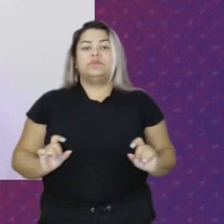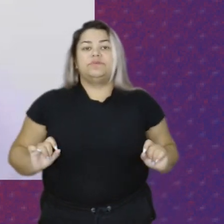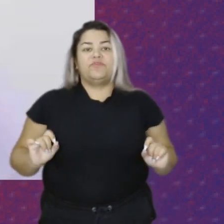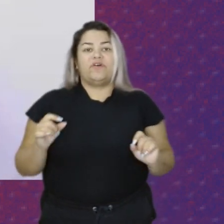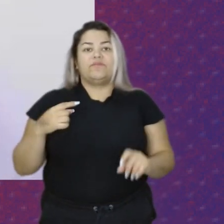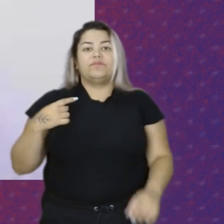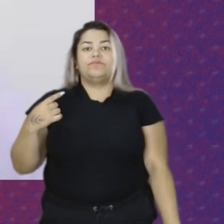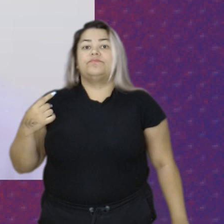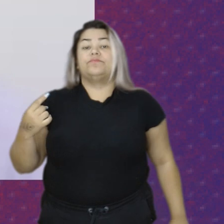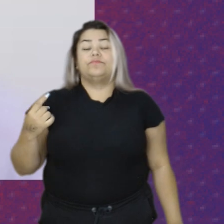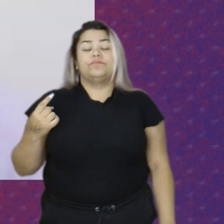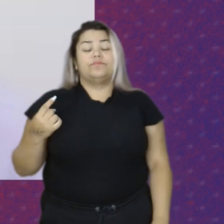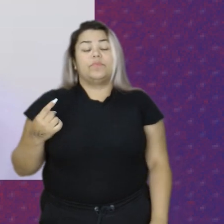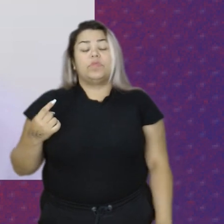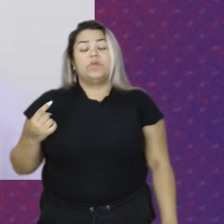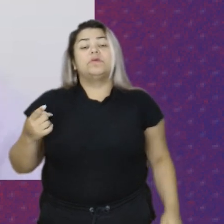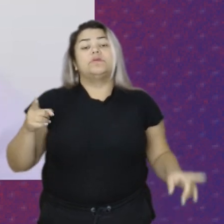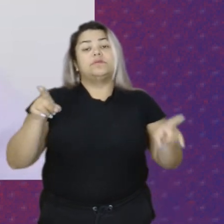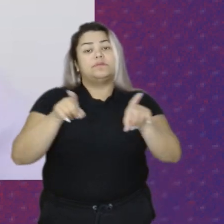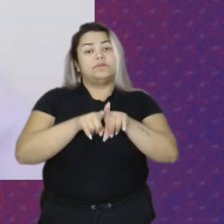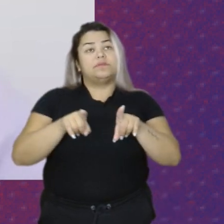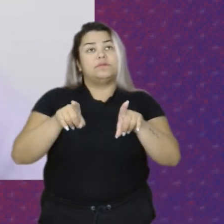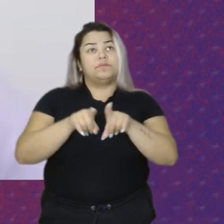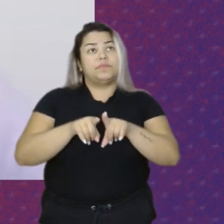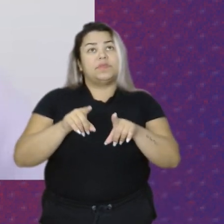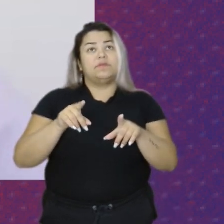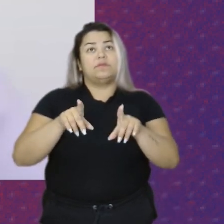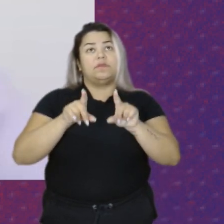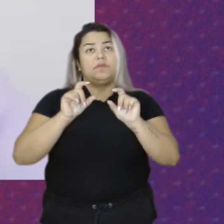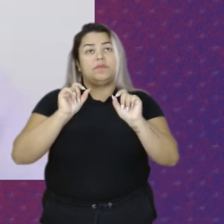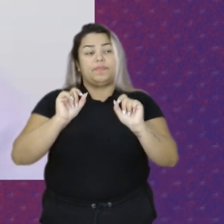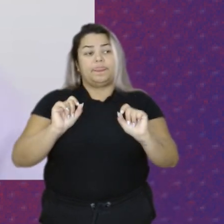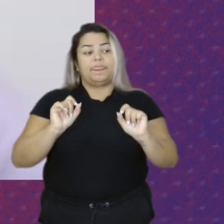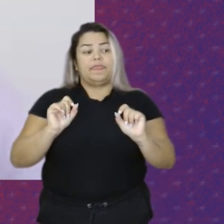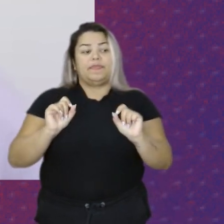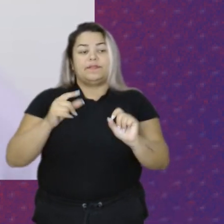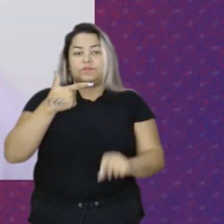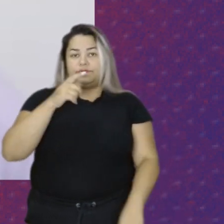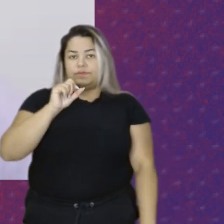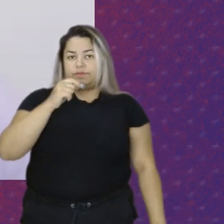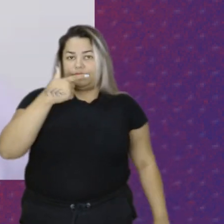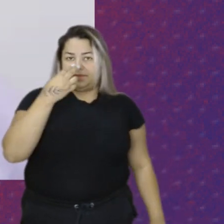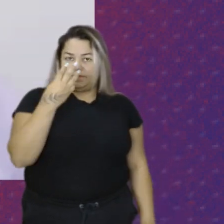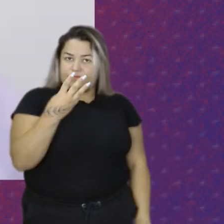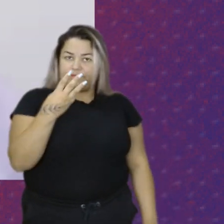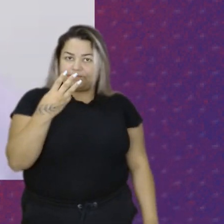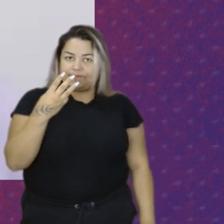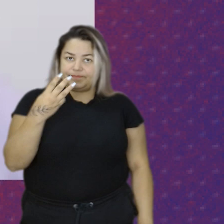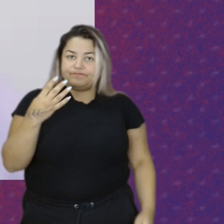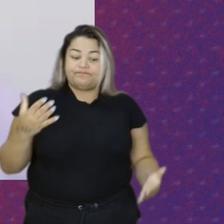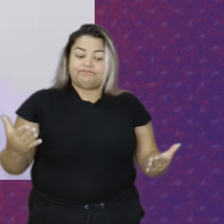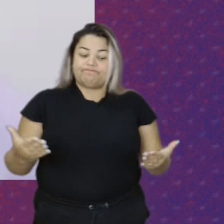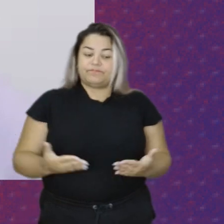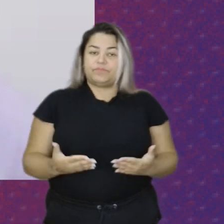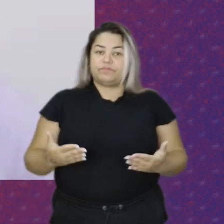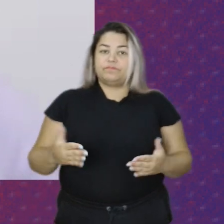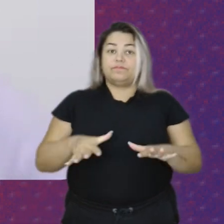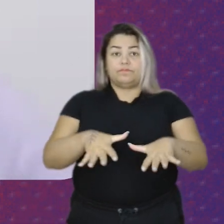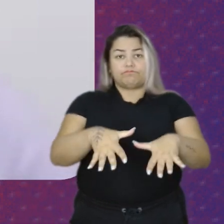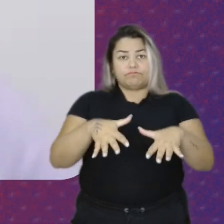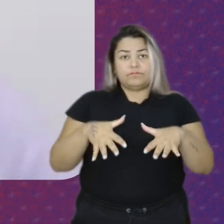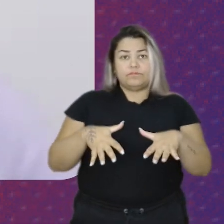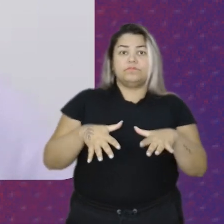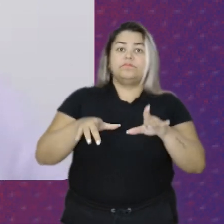América Latina. Inclusive, nessa versão 2023, a Marcha das Margaridas